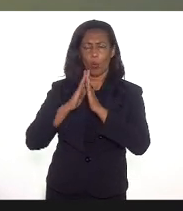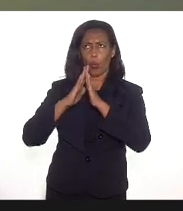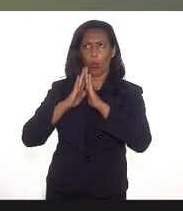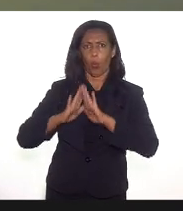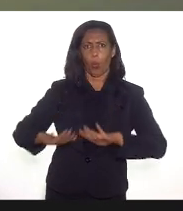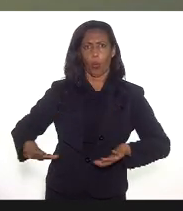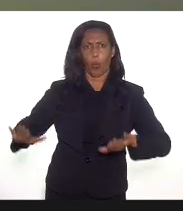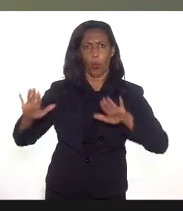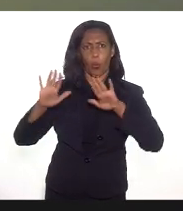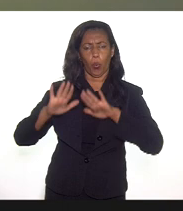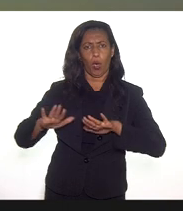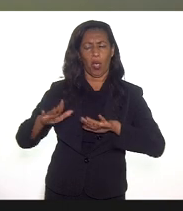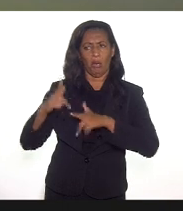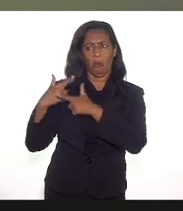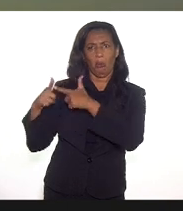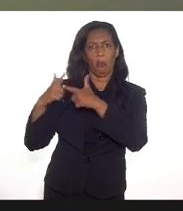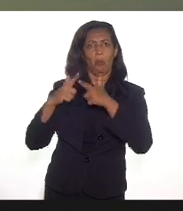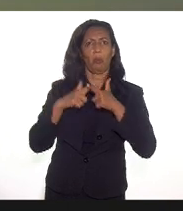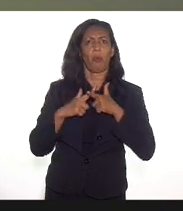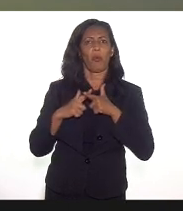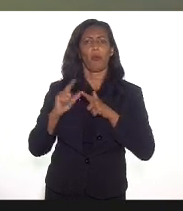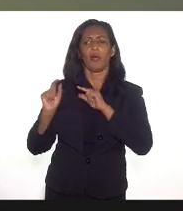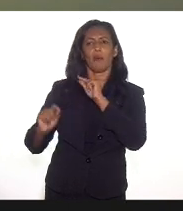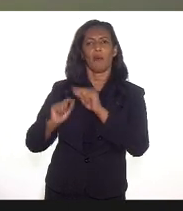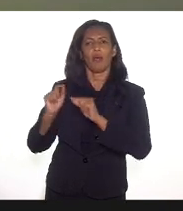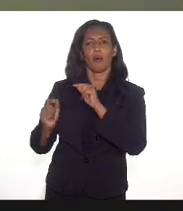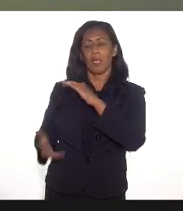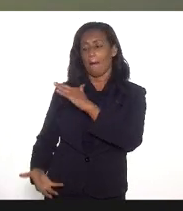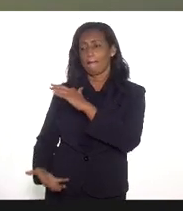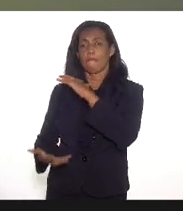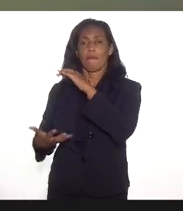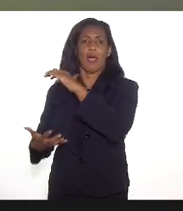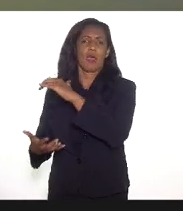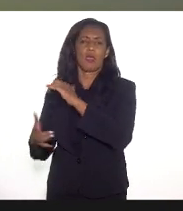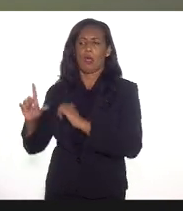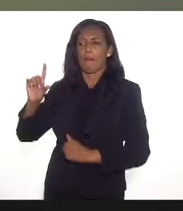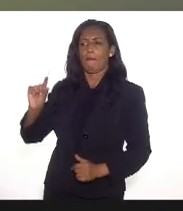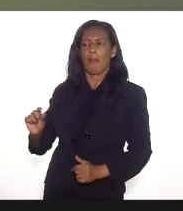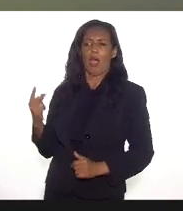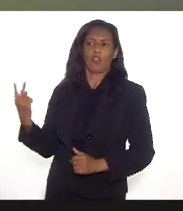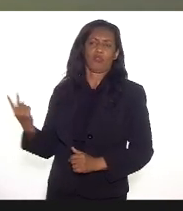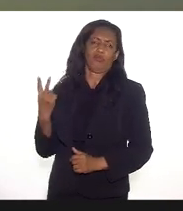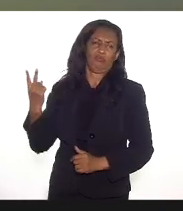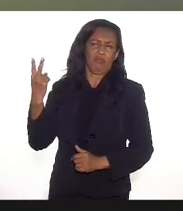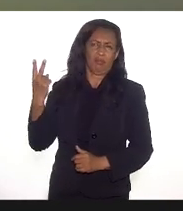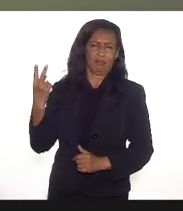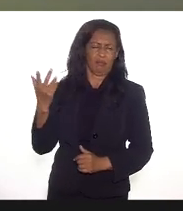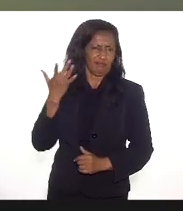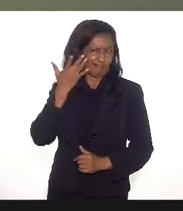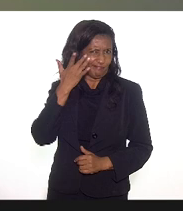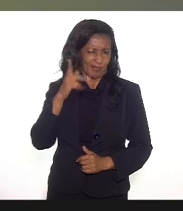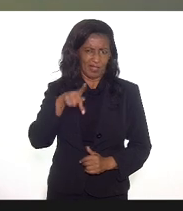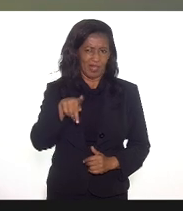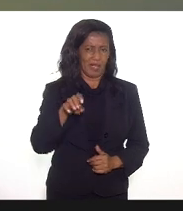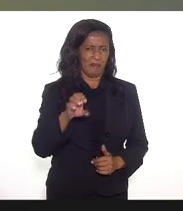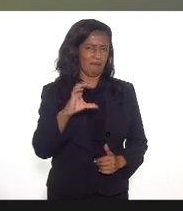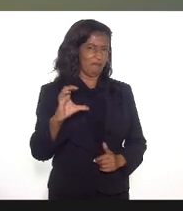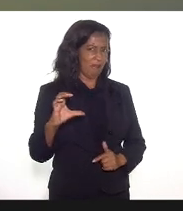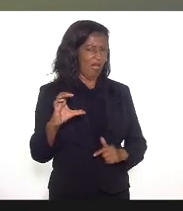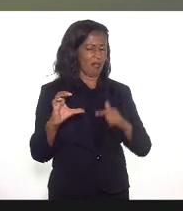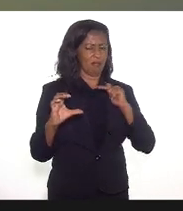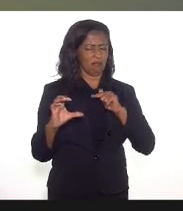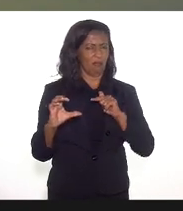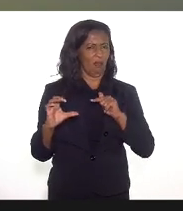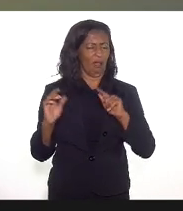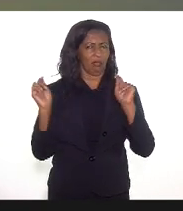nosso Estado era o baixo preço do barril do petróleo. Acho que essa PEC nos leva a